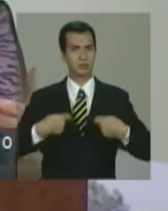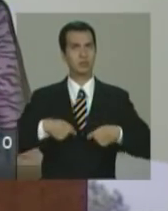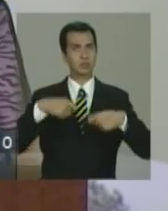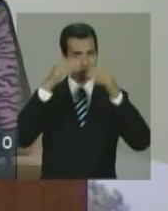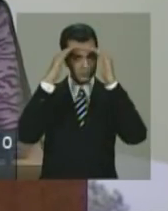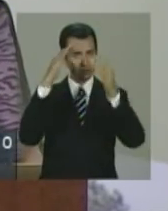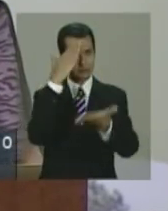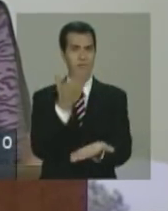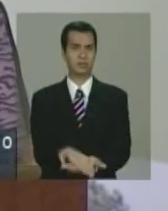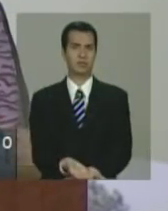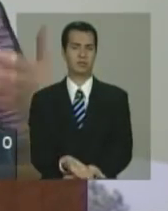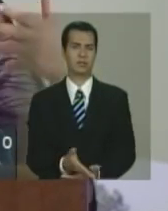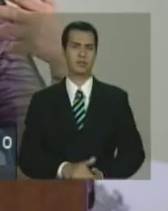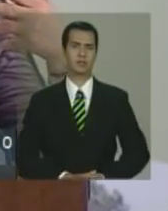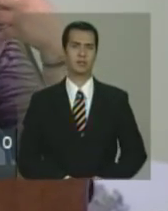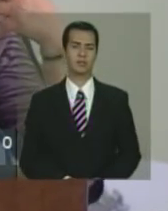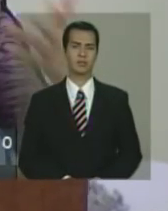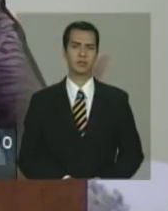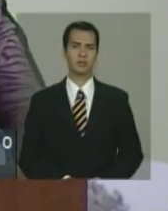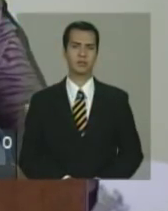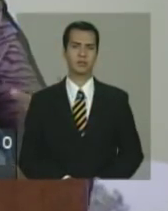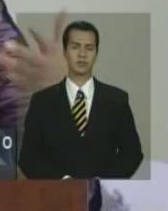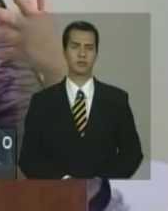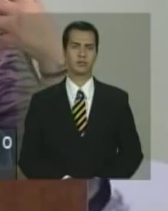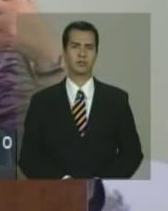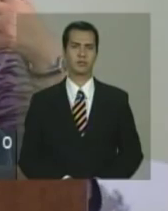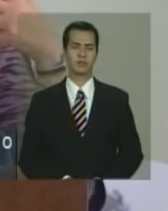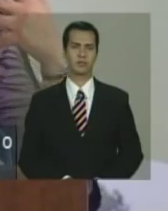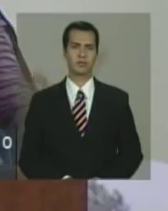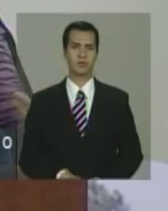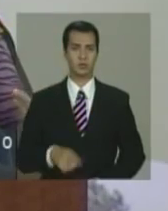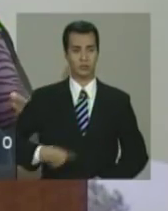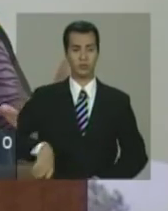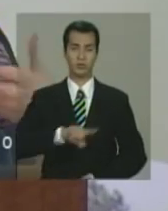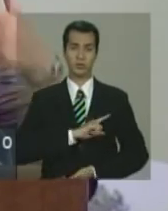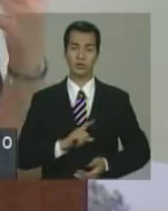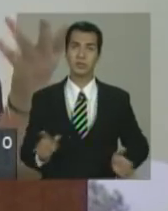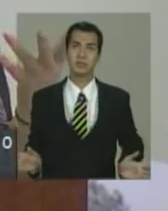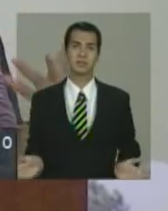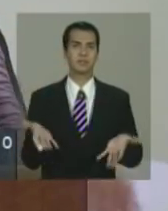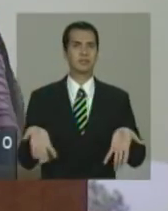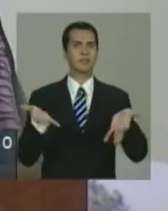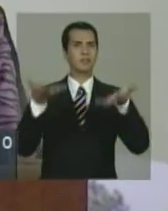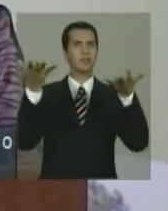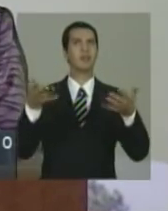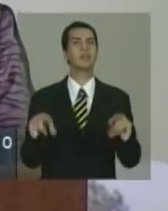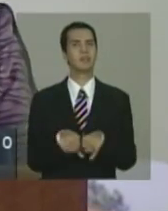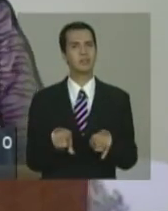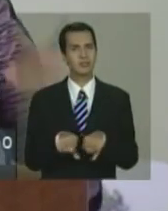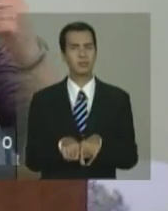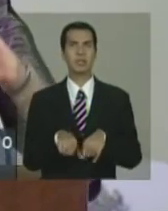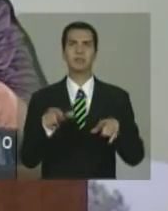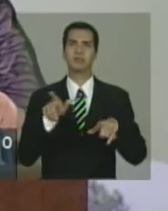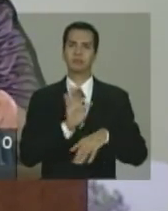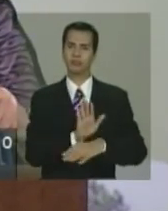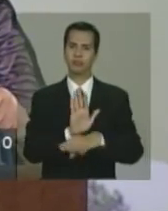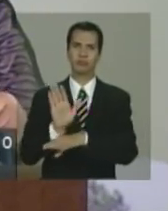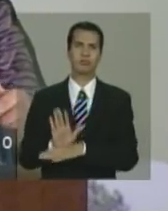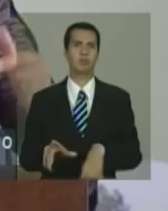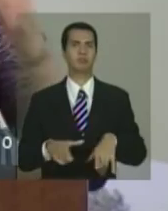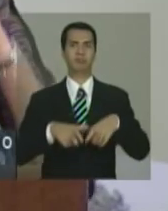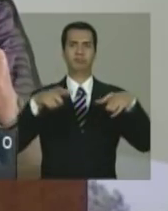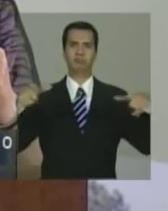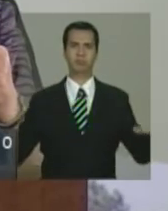dar todos os elementos para suportar, para incentivar, para acolher e para ampliar, nós